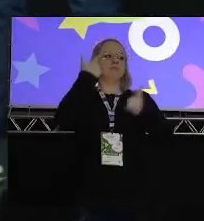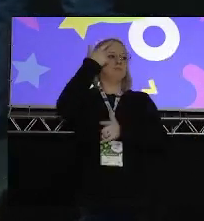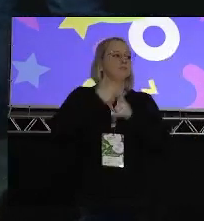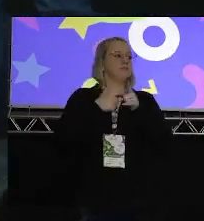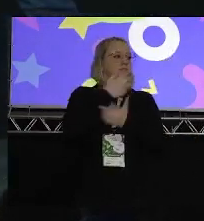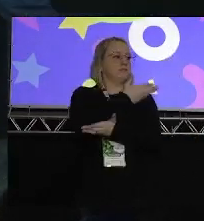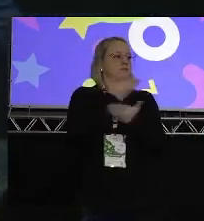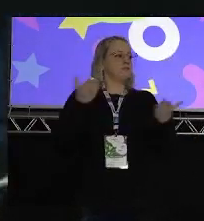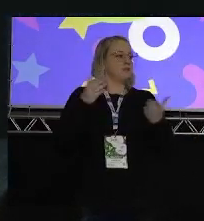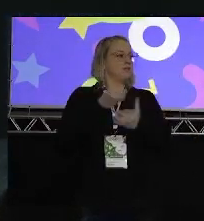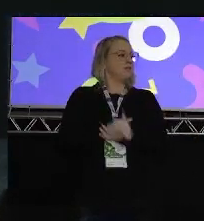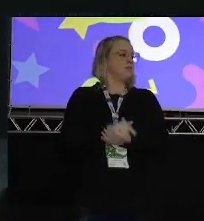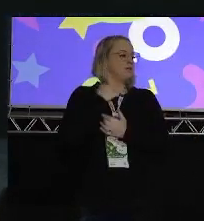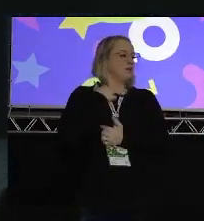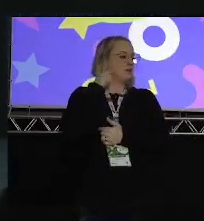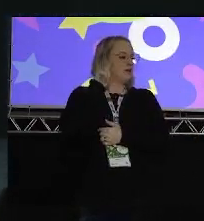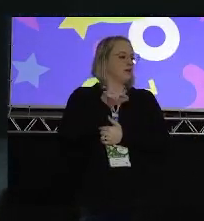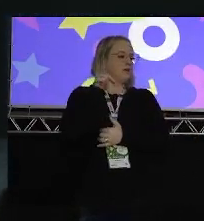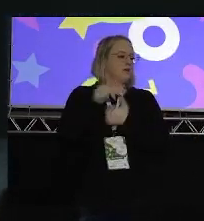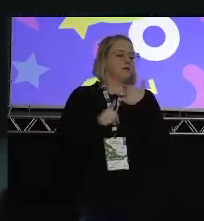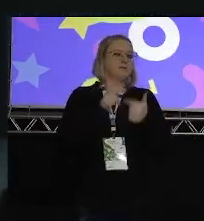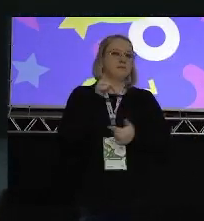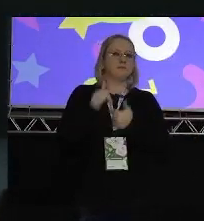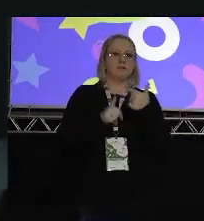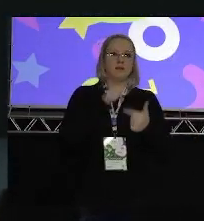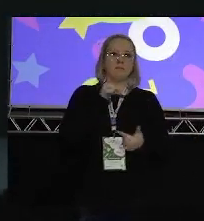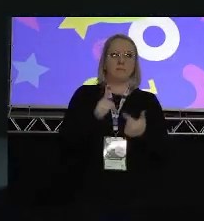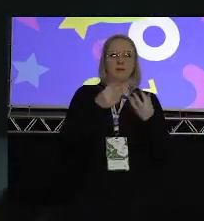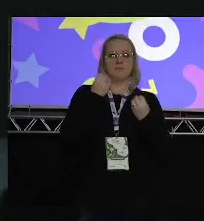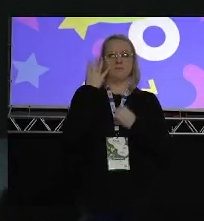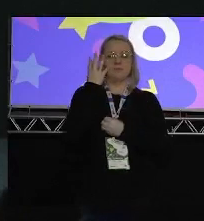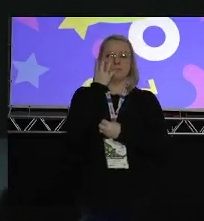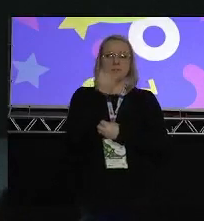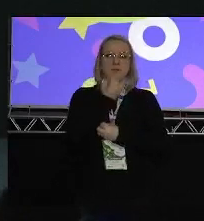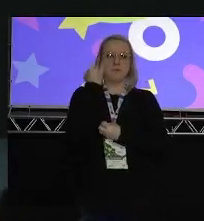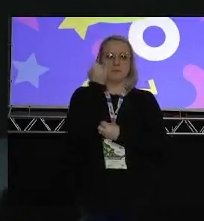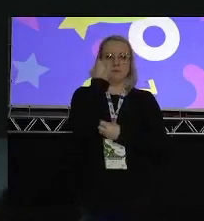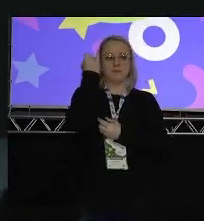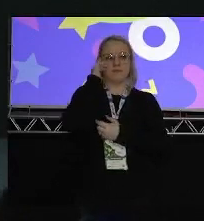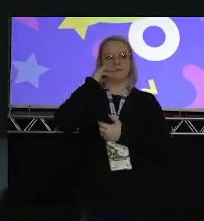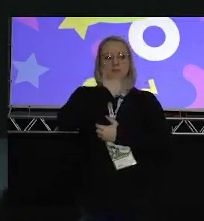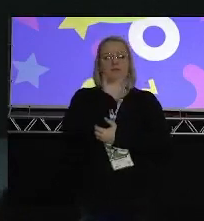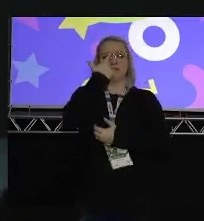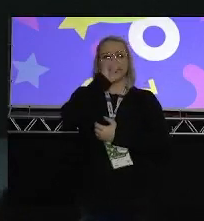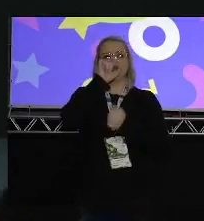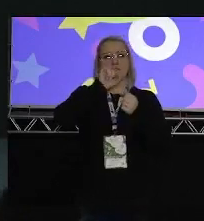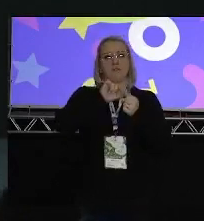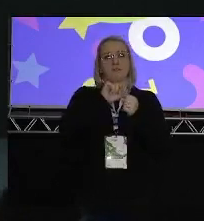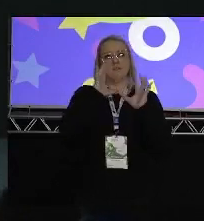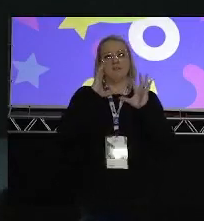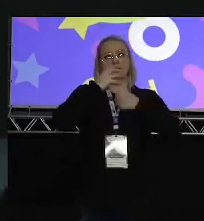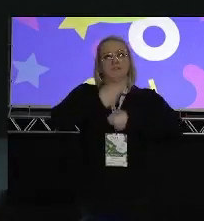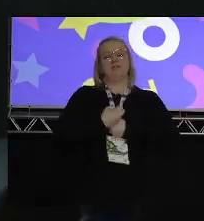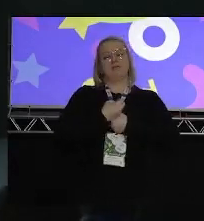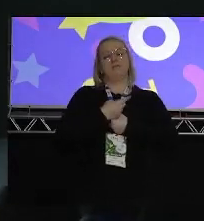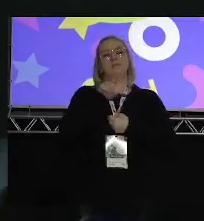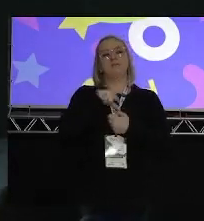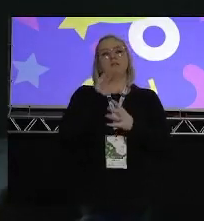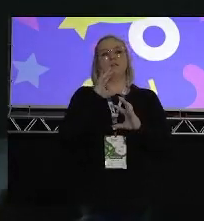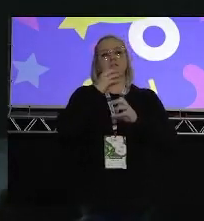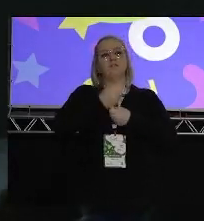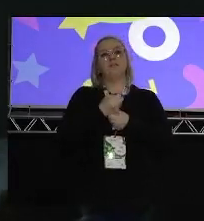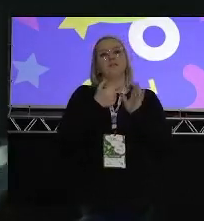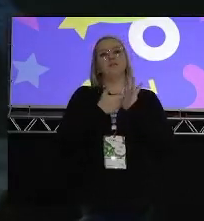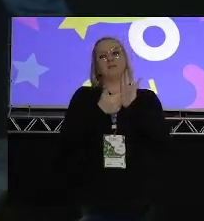vocês, que é um trabalho bastante relevante, né, que a gente conseguiu realizar, e com resultados, né, com resultados que eu quero